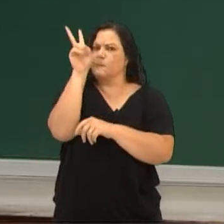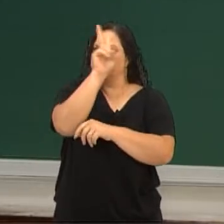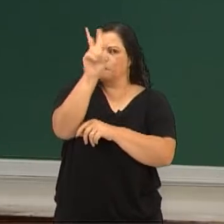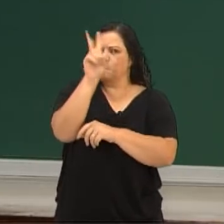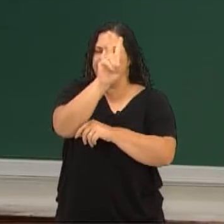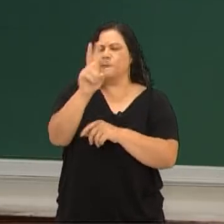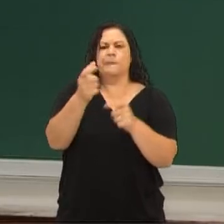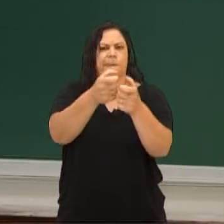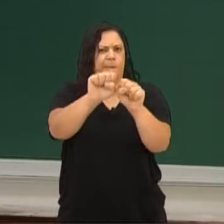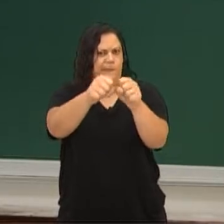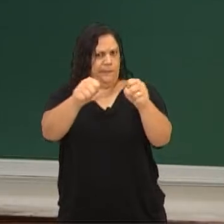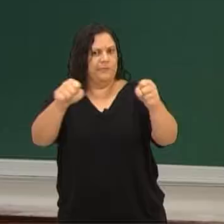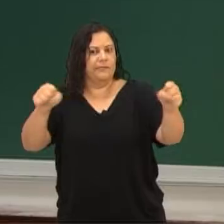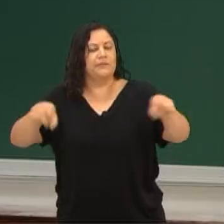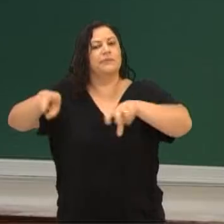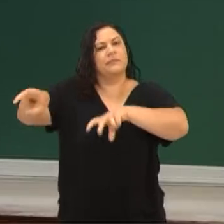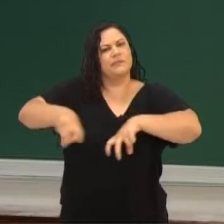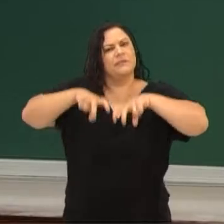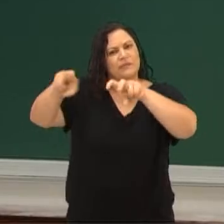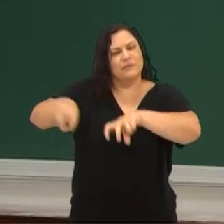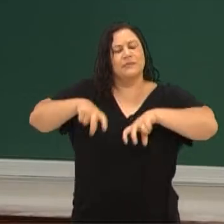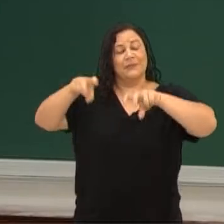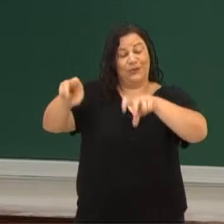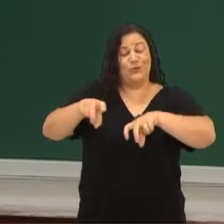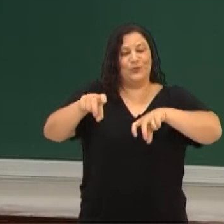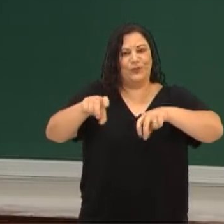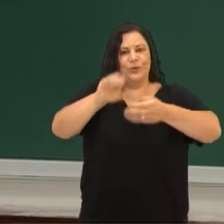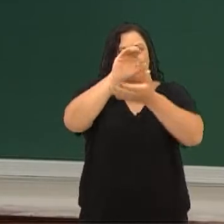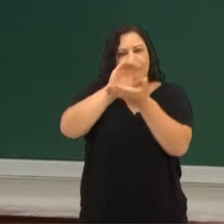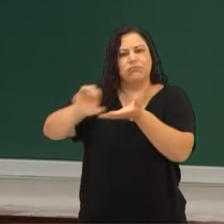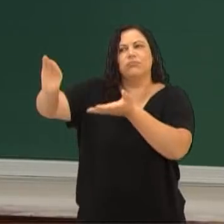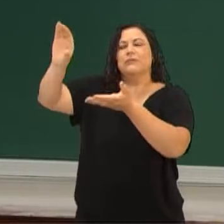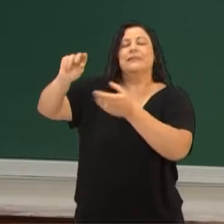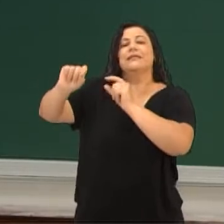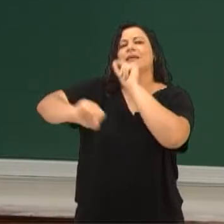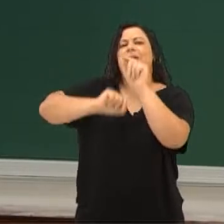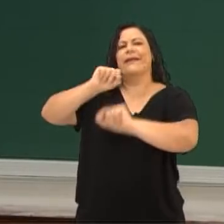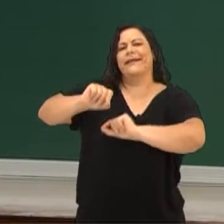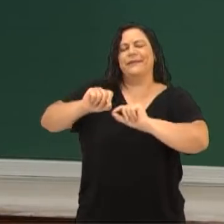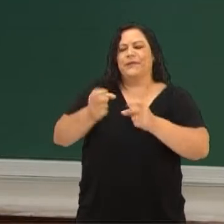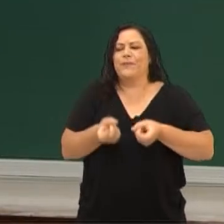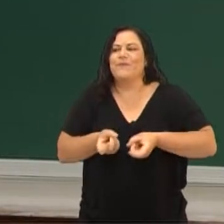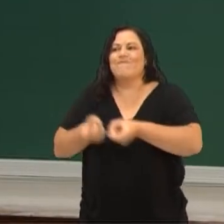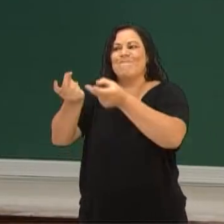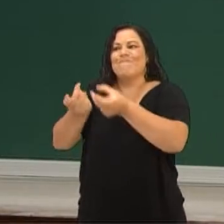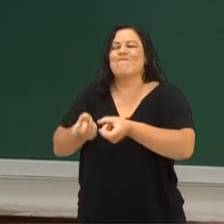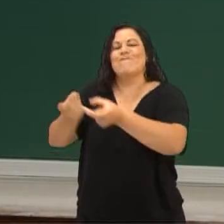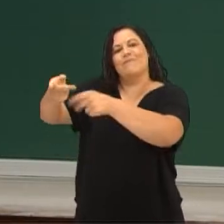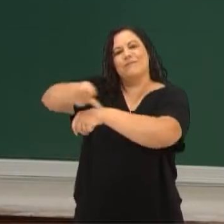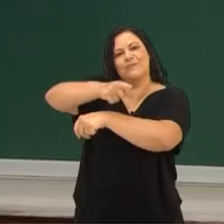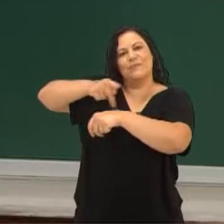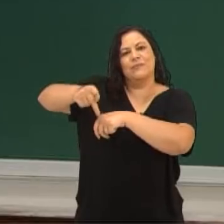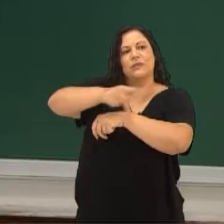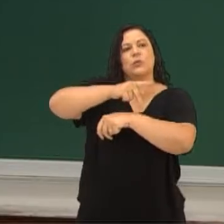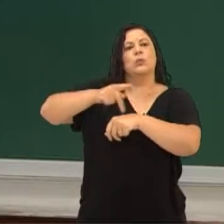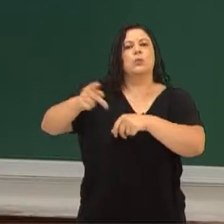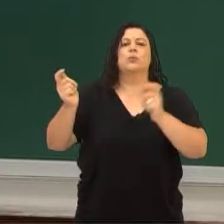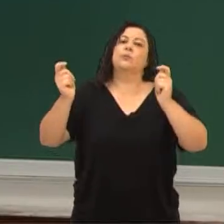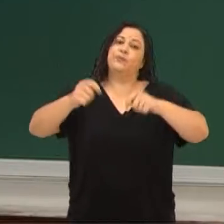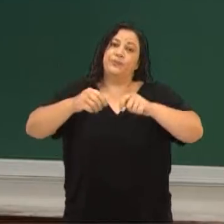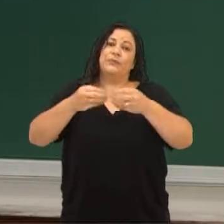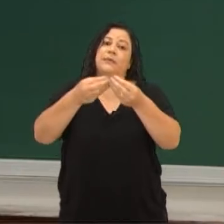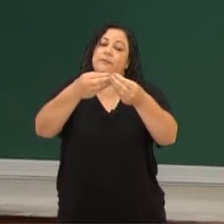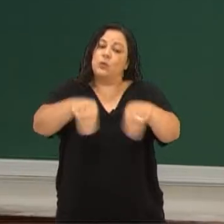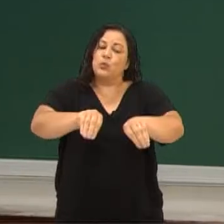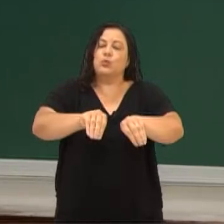latifúndios, né? A agricultura de exportação, ela, mesmo não sendo a intenção, acaba prejudicando os pequenos